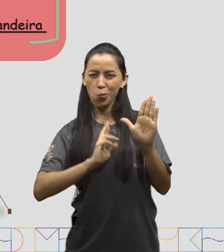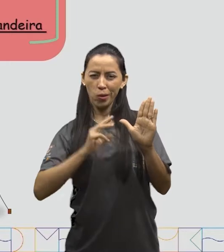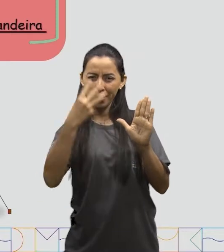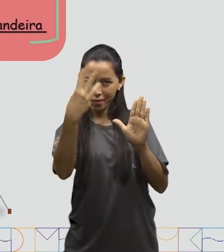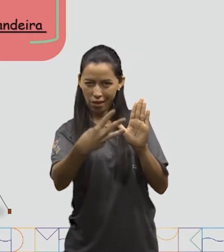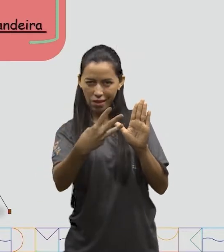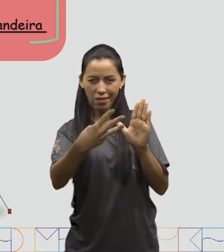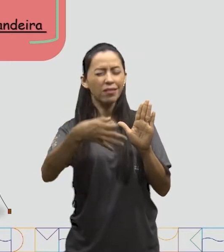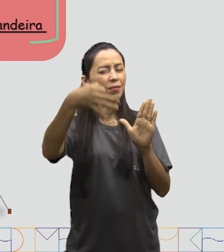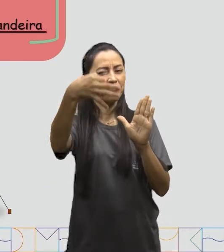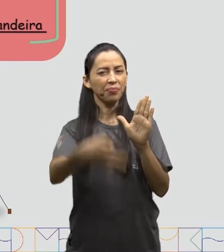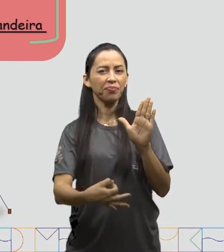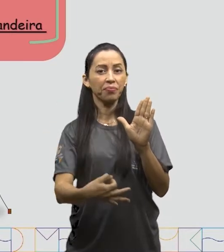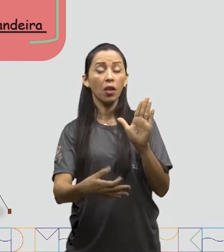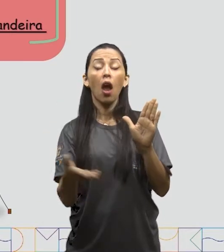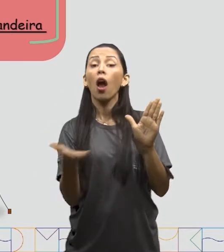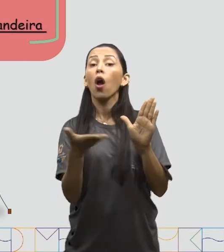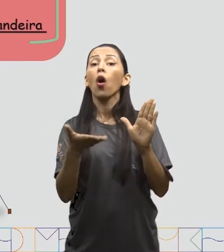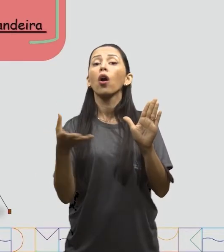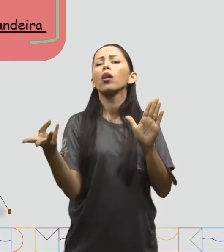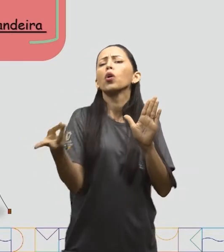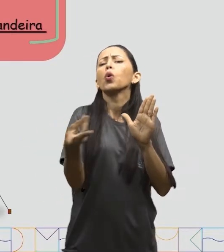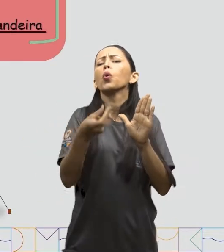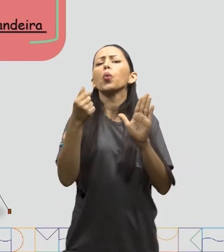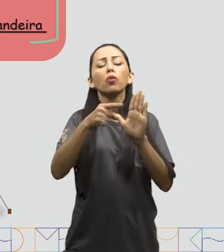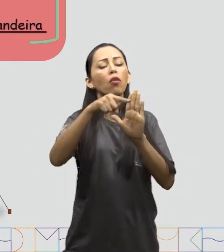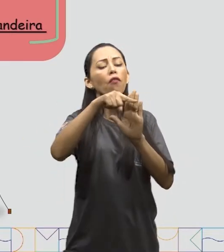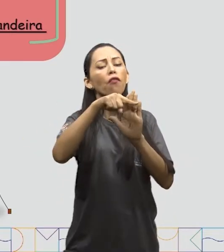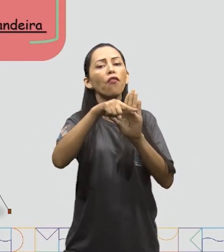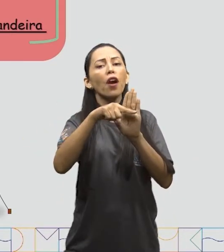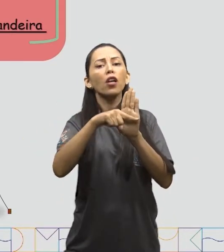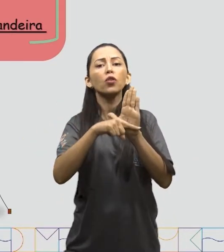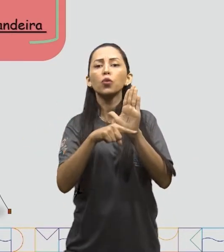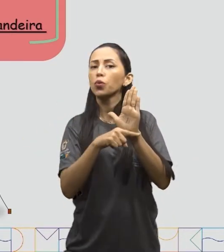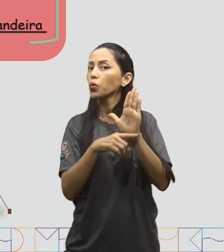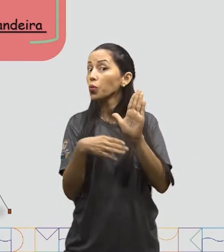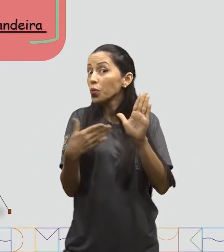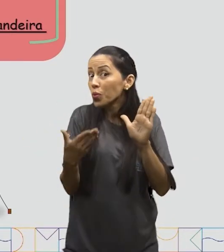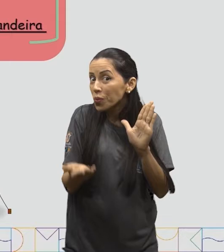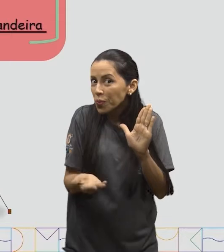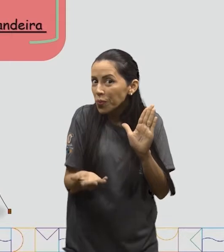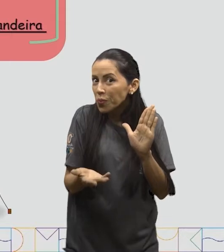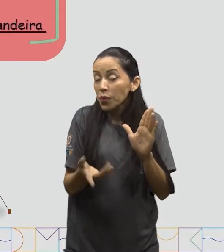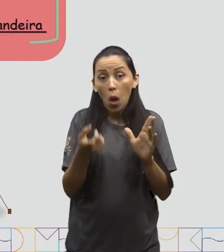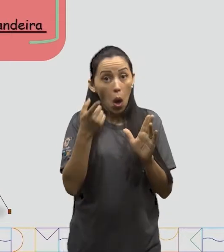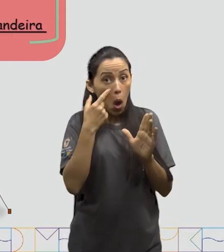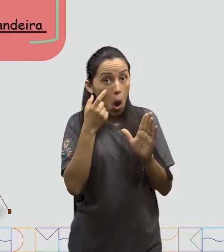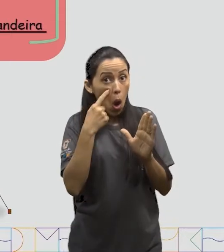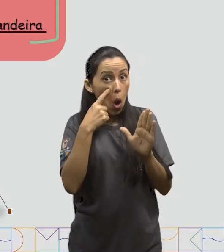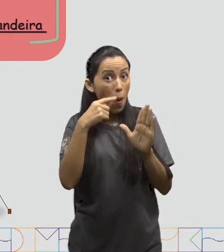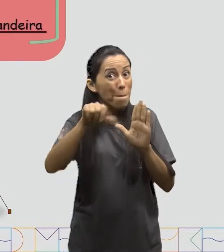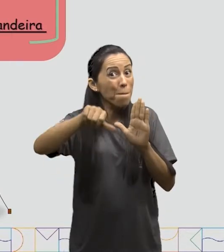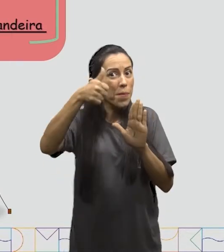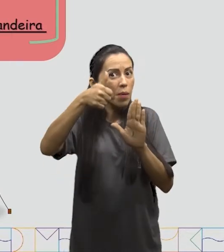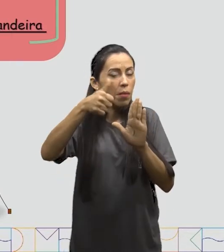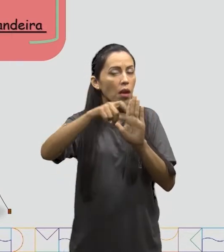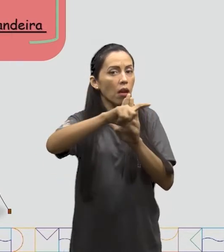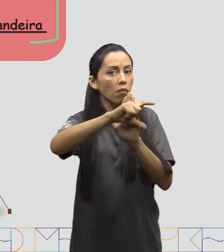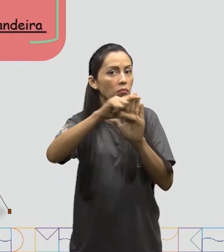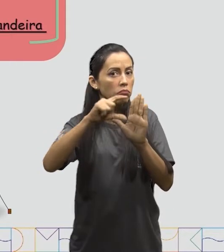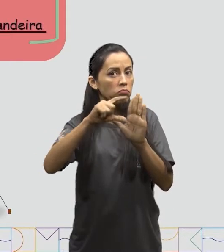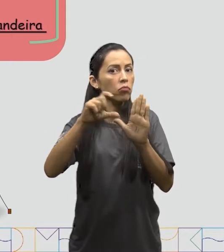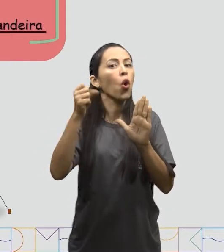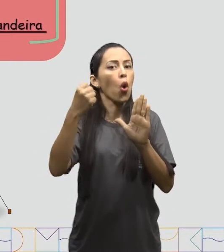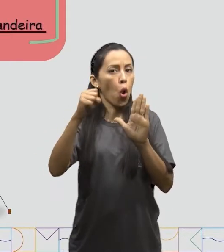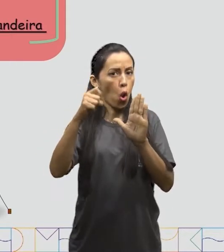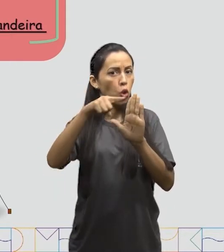disse 3. E quantos versos ele possui? Bom, a primeira estrofe possui